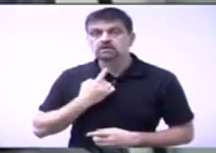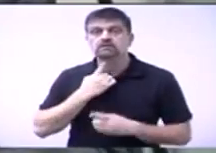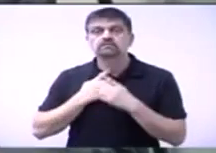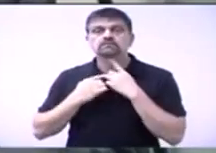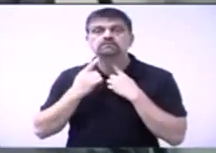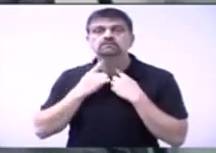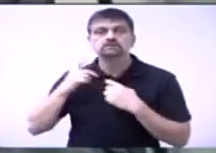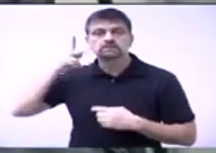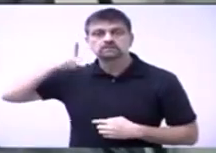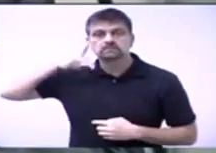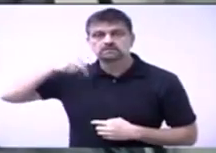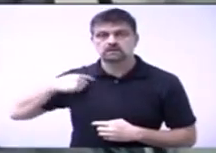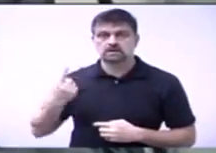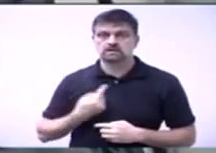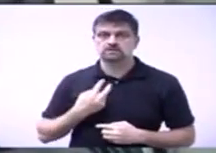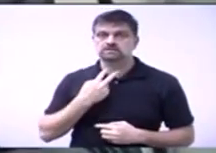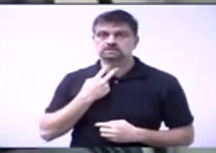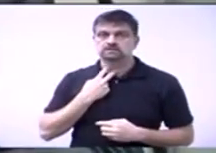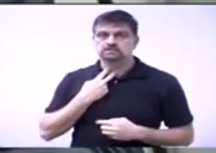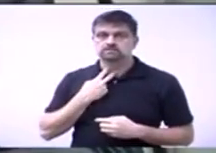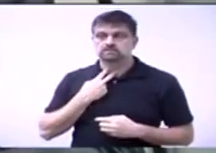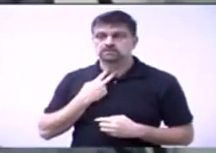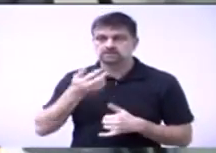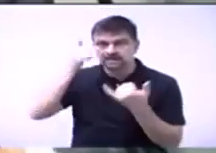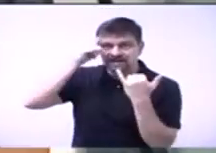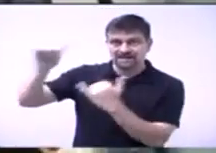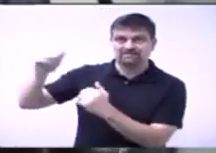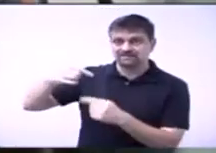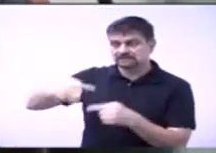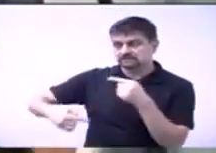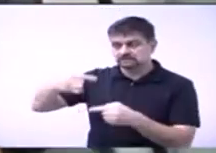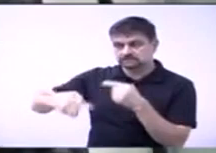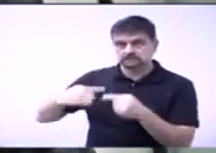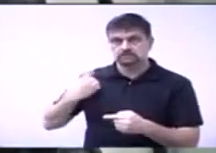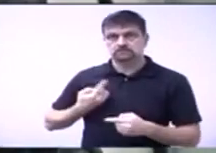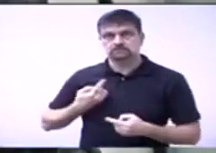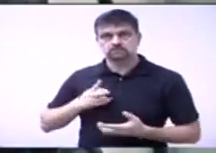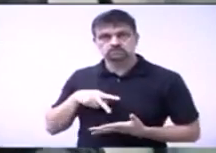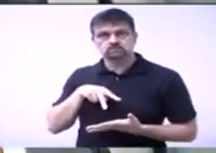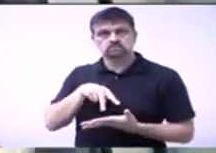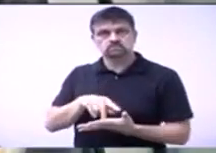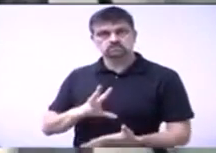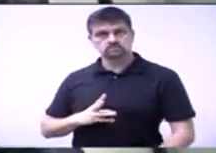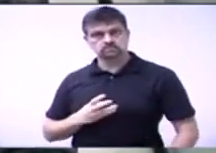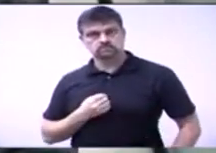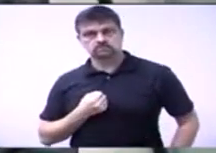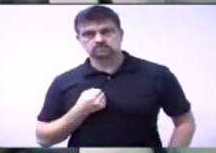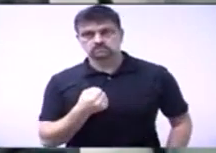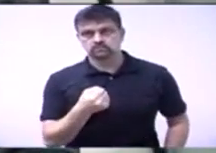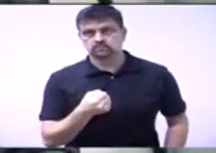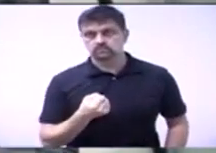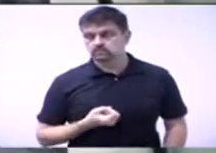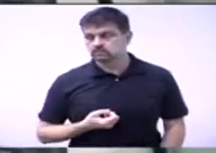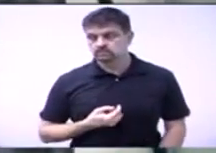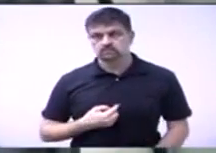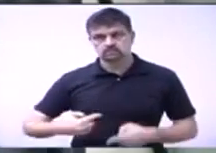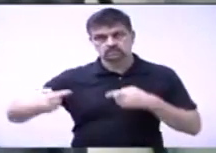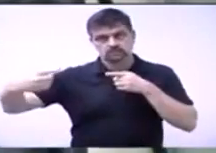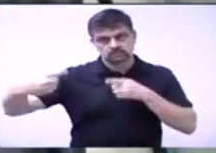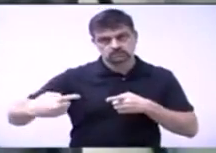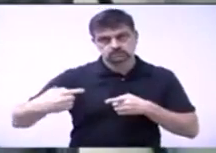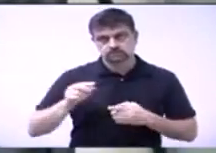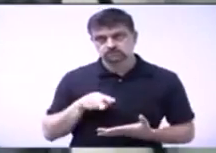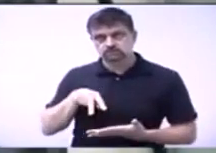tudo que a gente não pode é fugir dos debates. Eu acho que a gente tem que ter hombridade para defender os